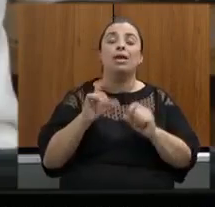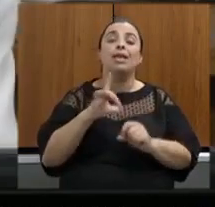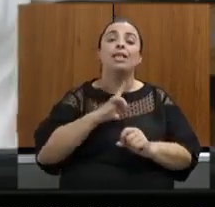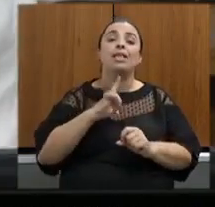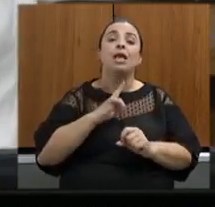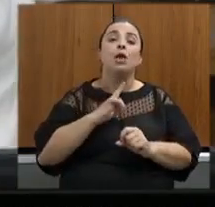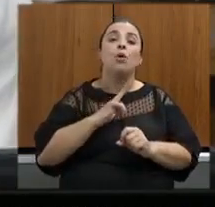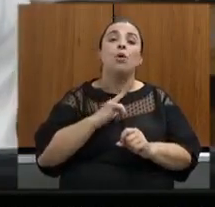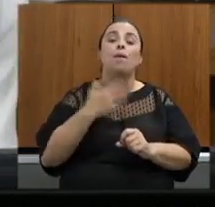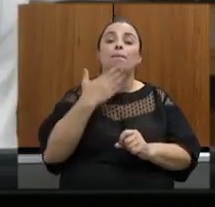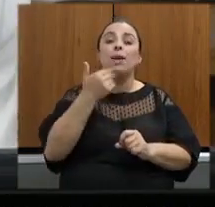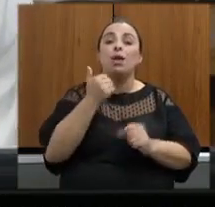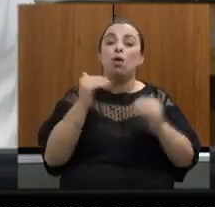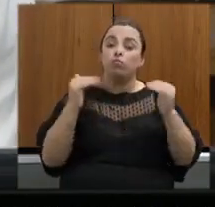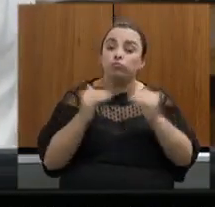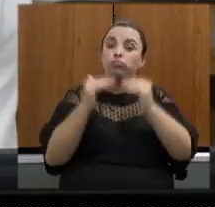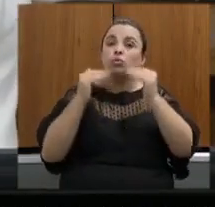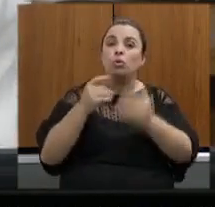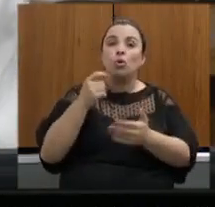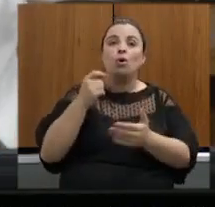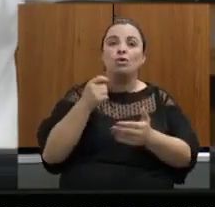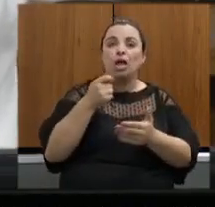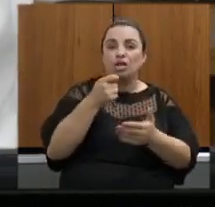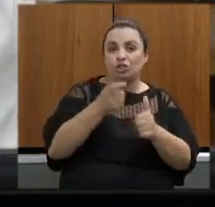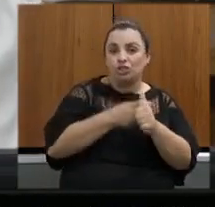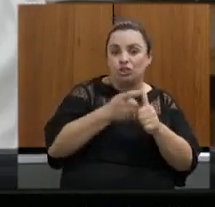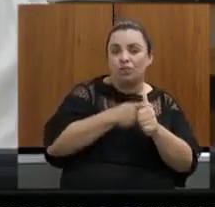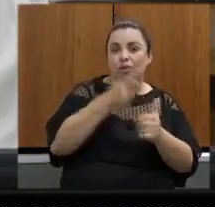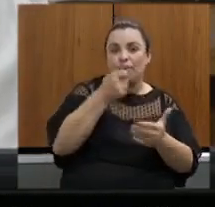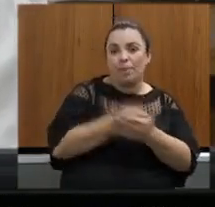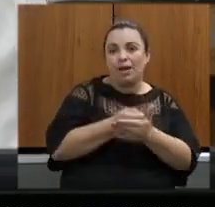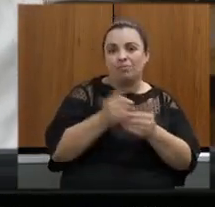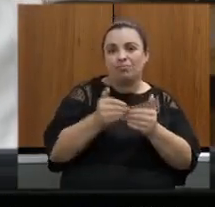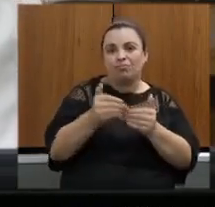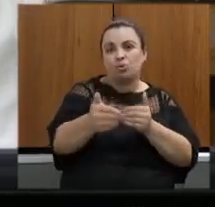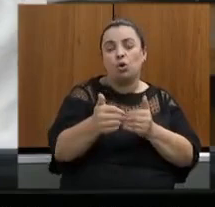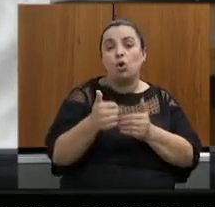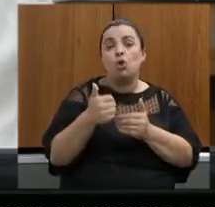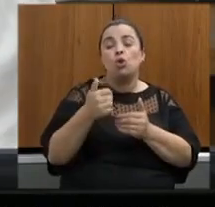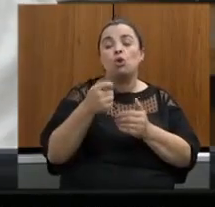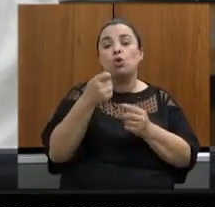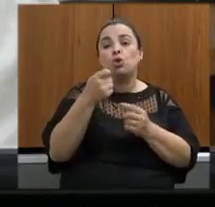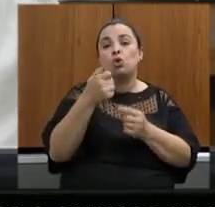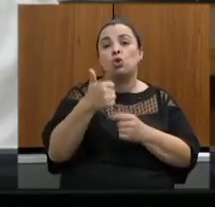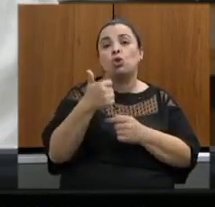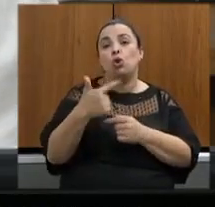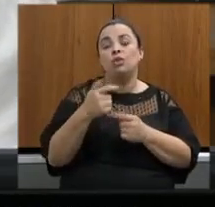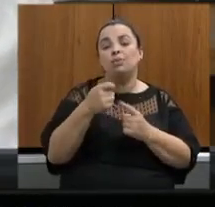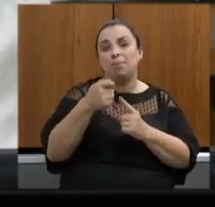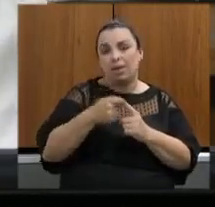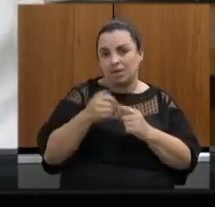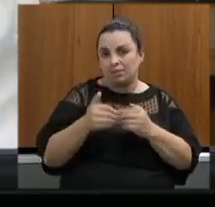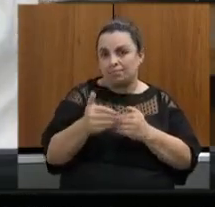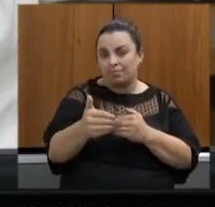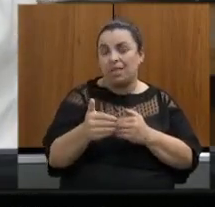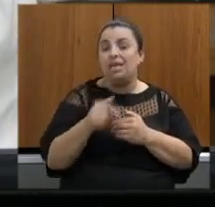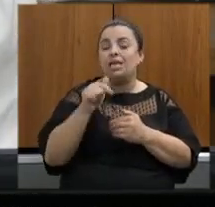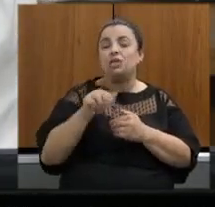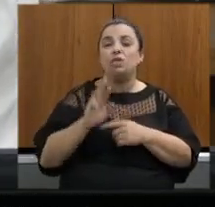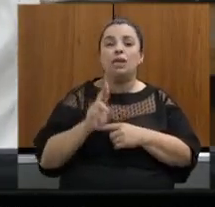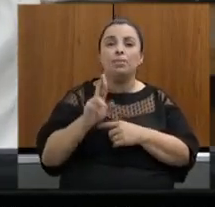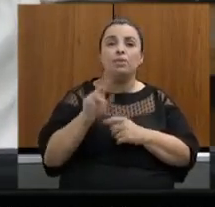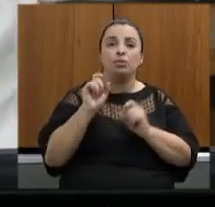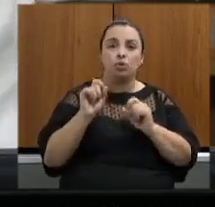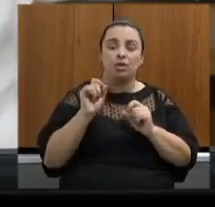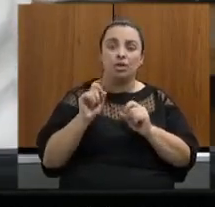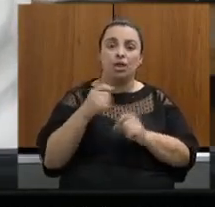tem uma melhor conformação do pagamento da dívida do período dos próximos 12 meses então isso Vai representar para o estado a não necessidade